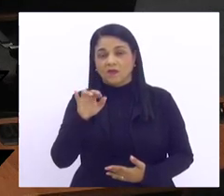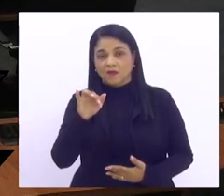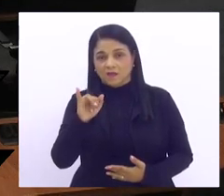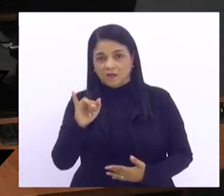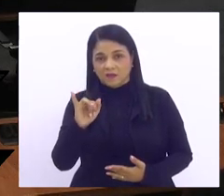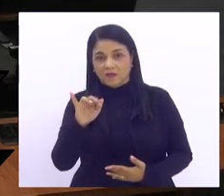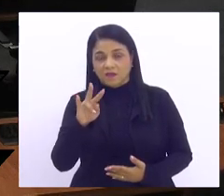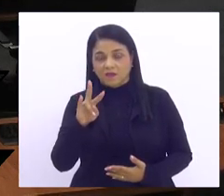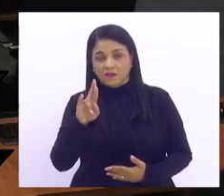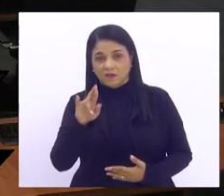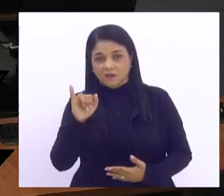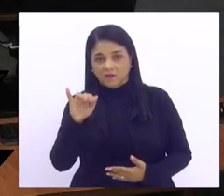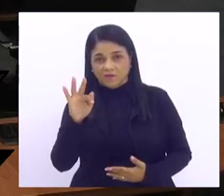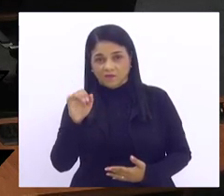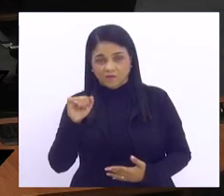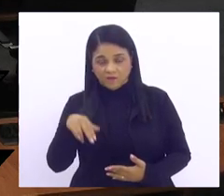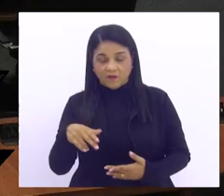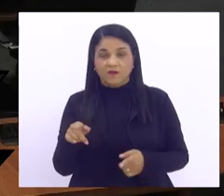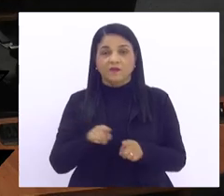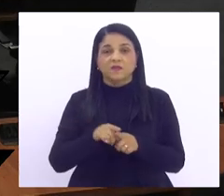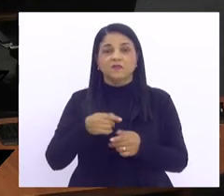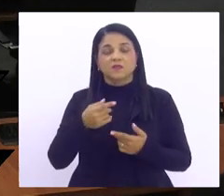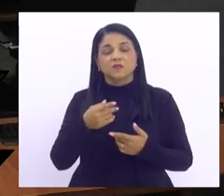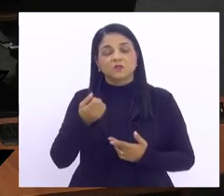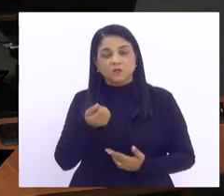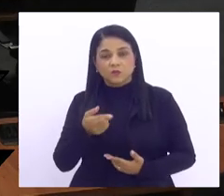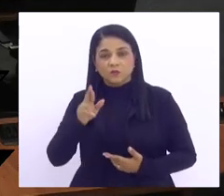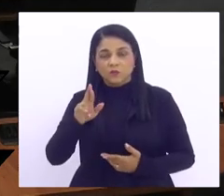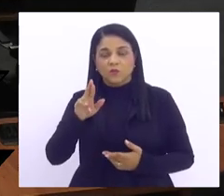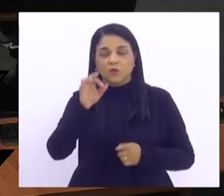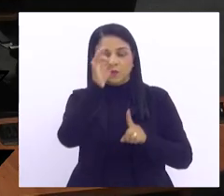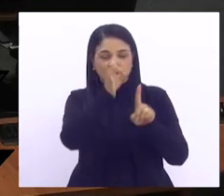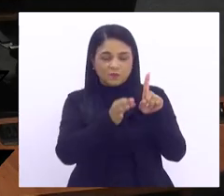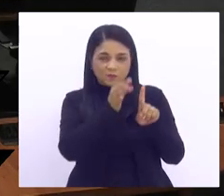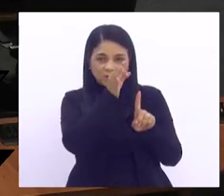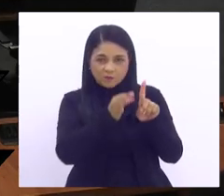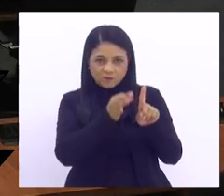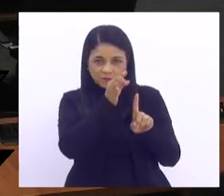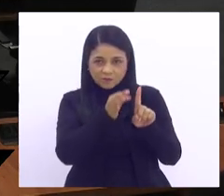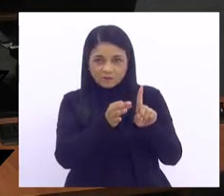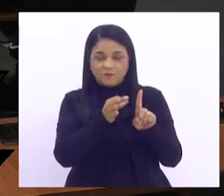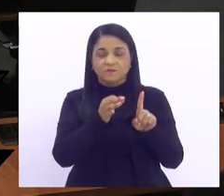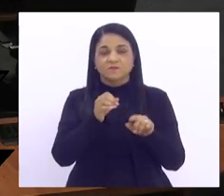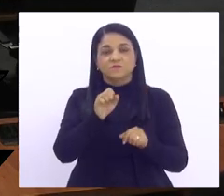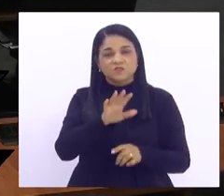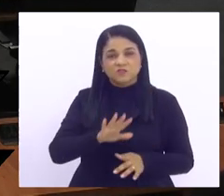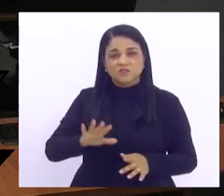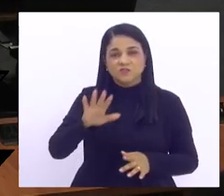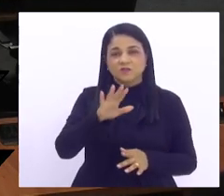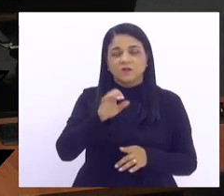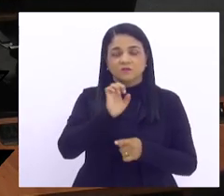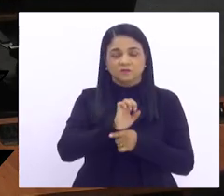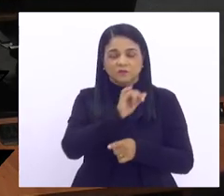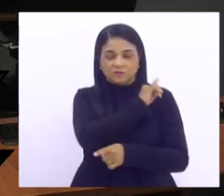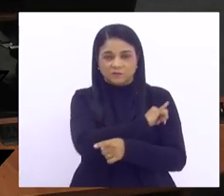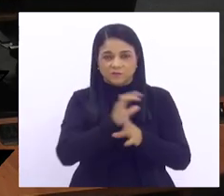João Maria Vianney, e o doutor Henrique Lima, procurador-geral do Ministério Público de Contas do Estado do Rio de Janeiro.